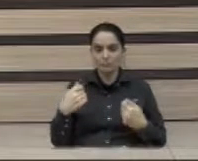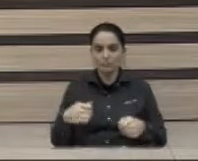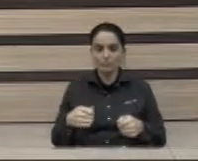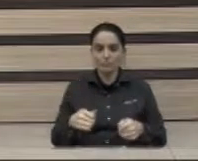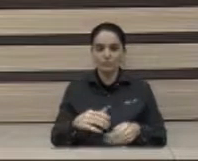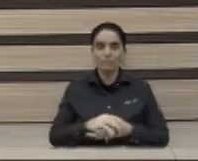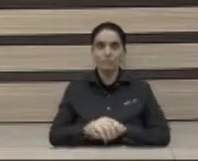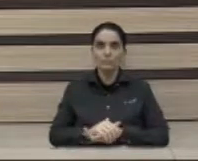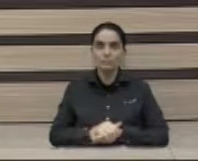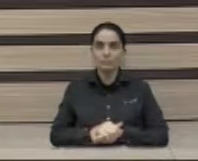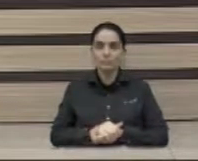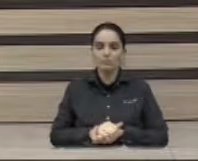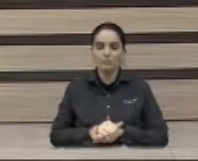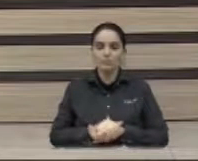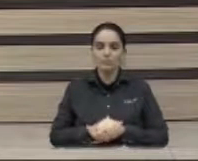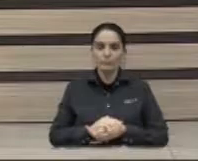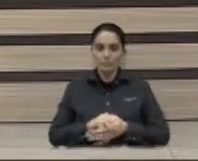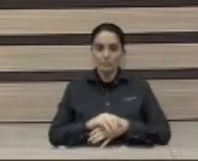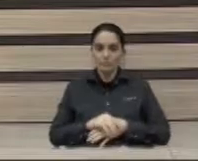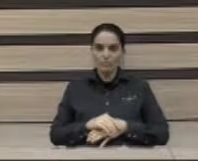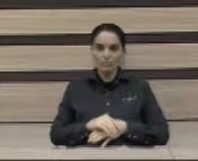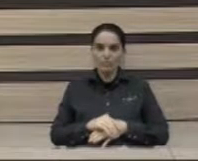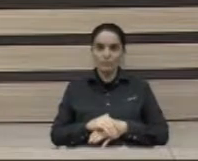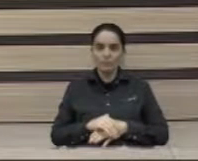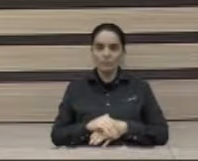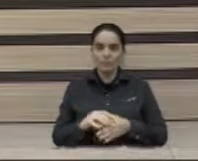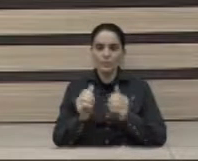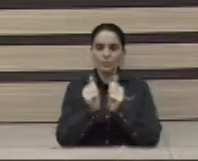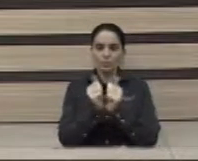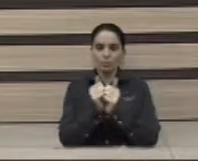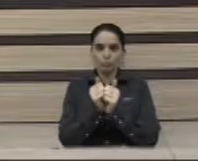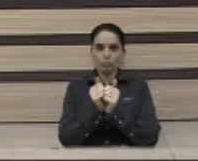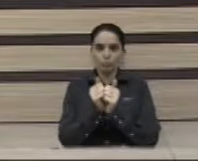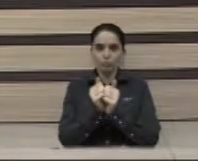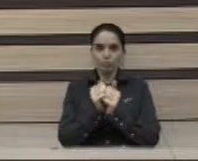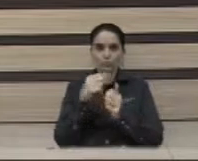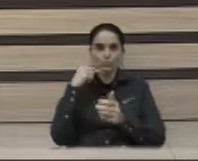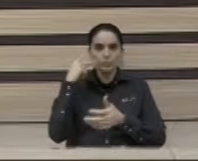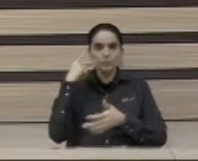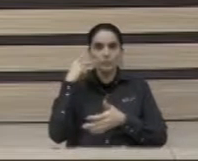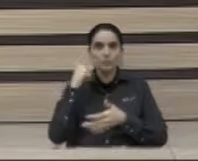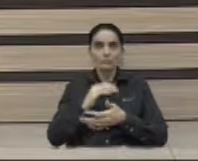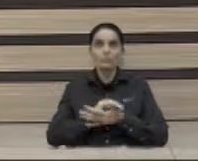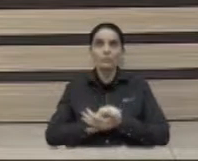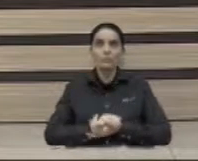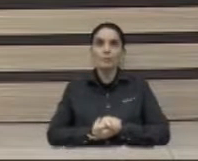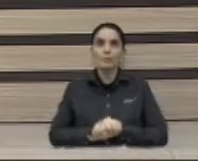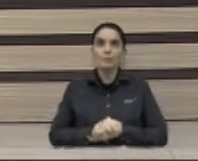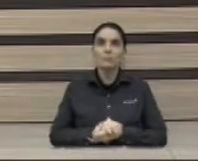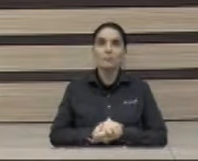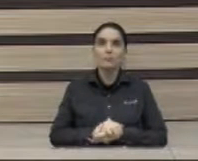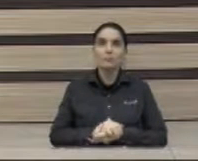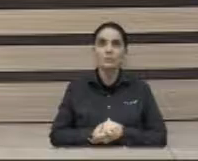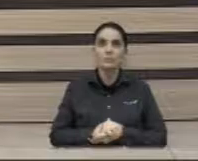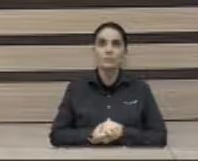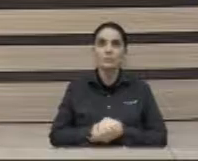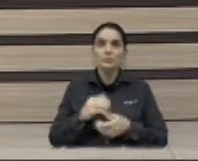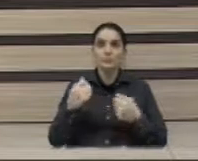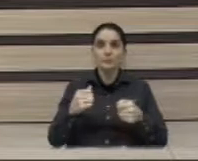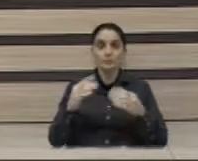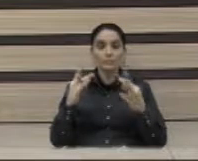preciso de apreciar aqui junto com todos os senhores vereadores. Eu preciso da anuência